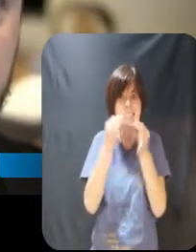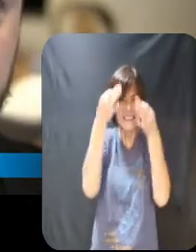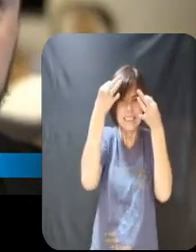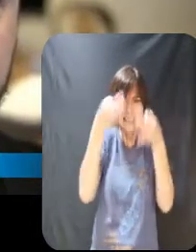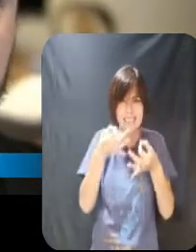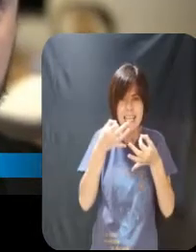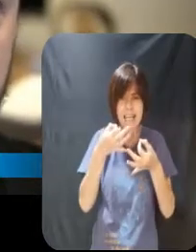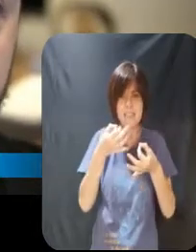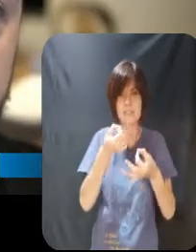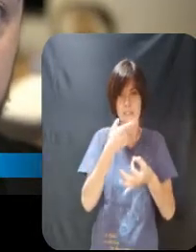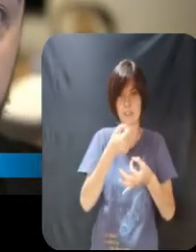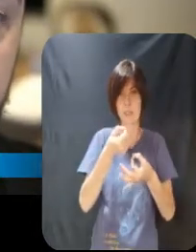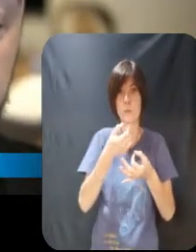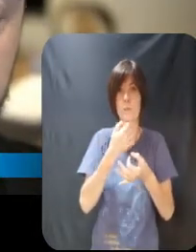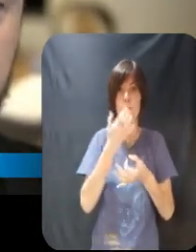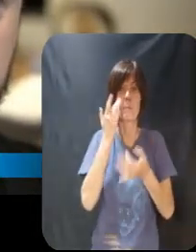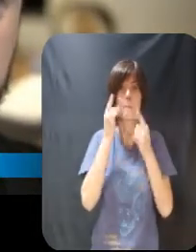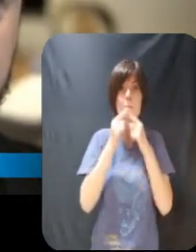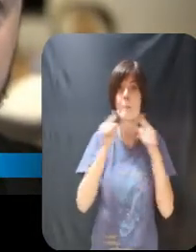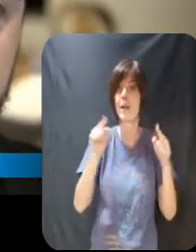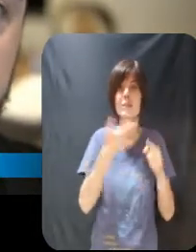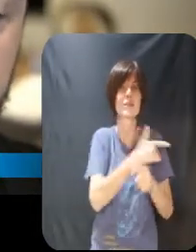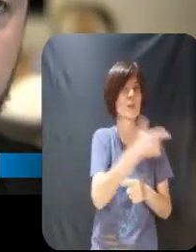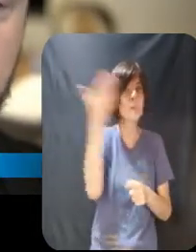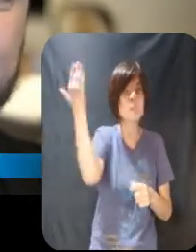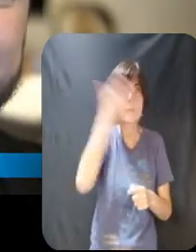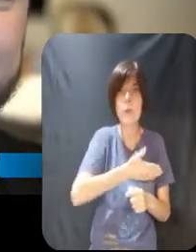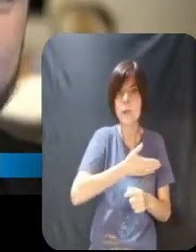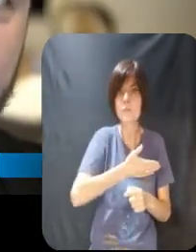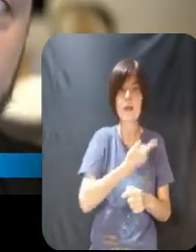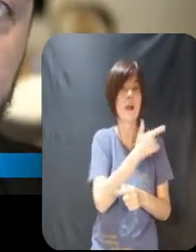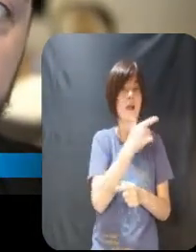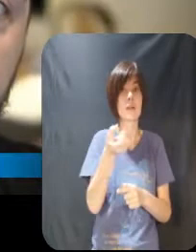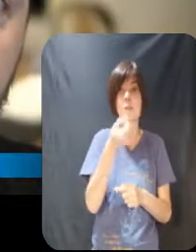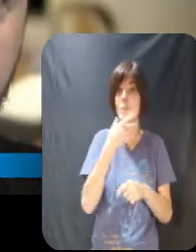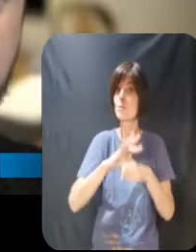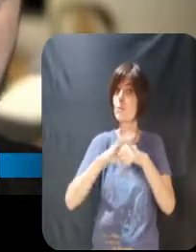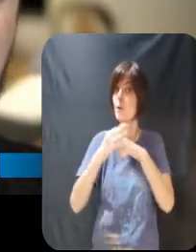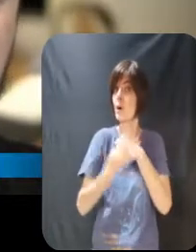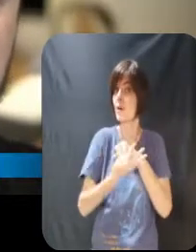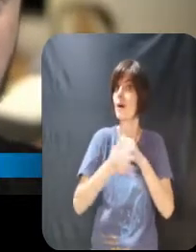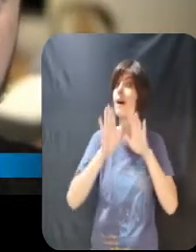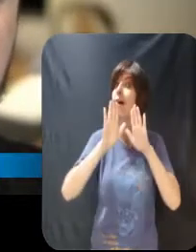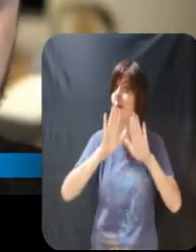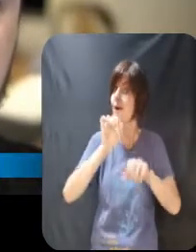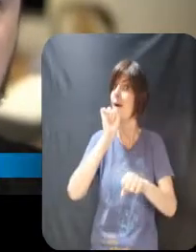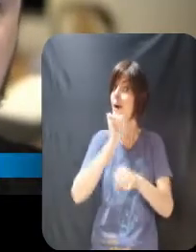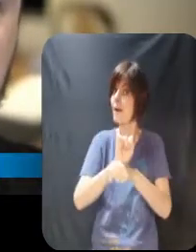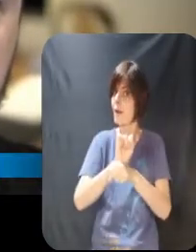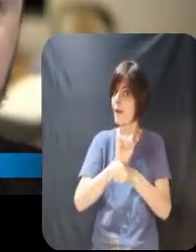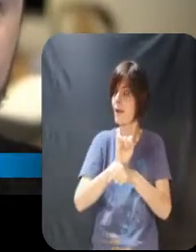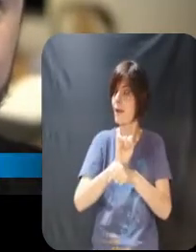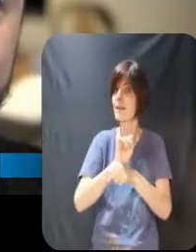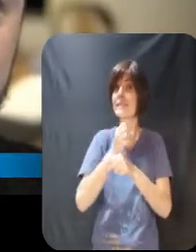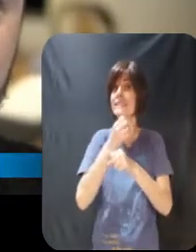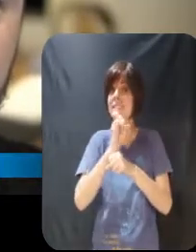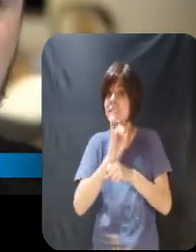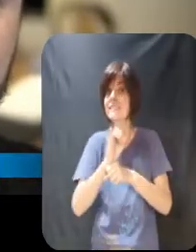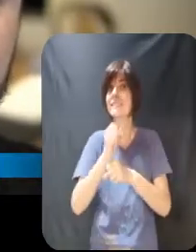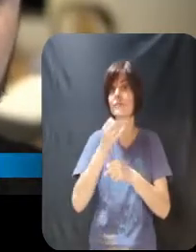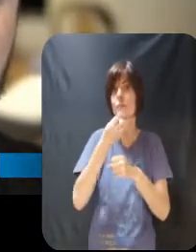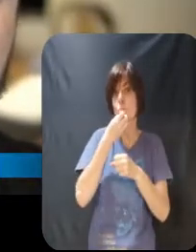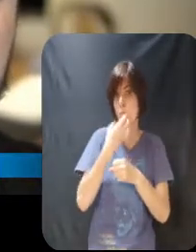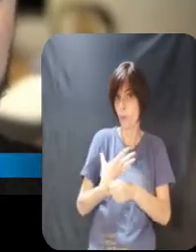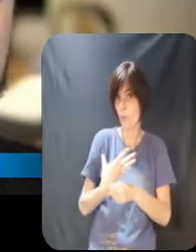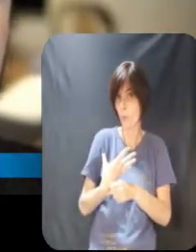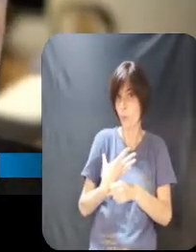é um remédio para coronavírus ainda, isso está em testes, mas se ela funcionar, a produção humana de cloroquina vai ser destinada para